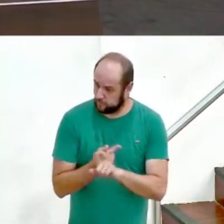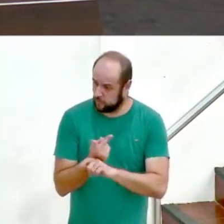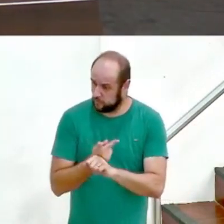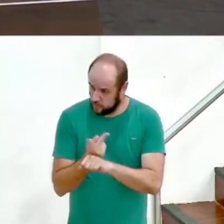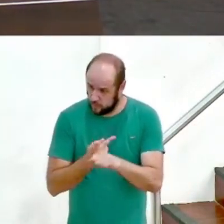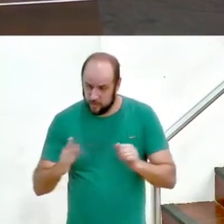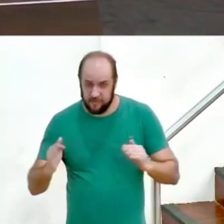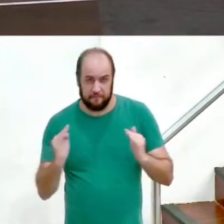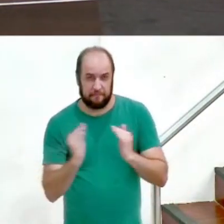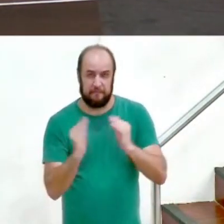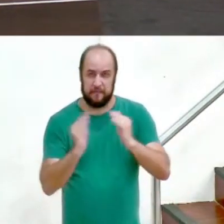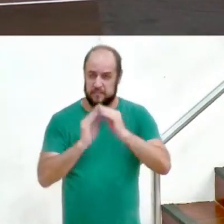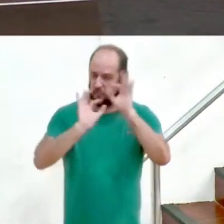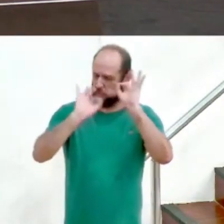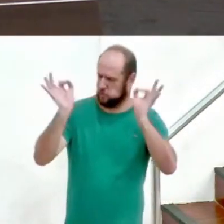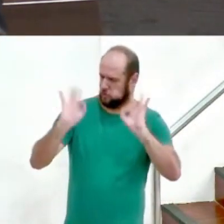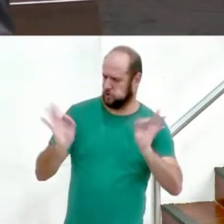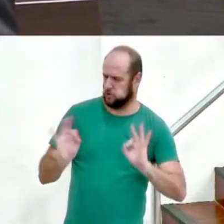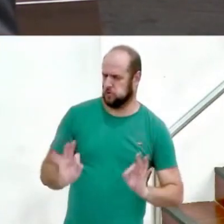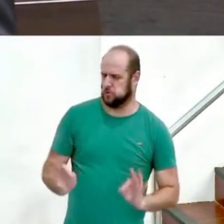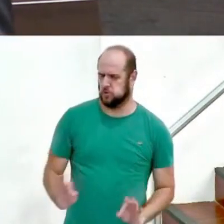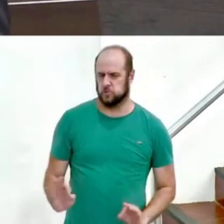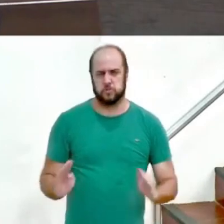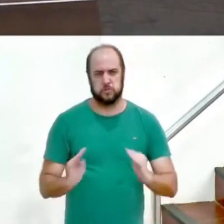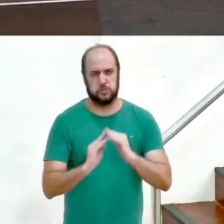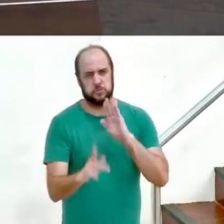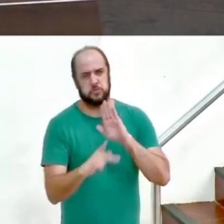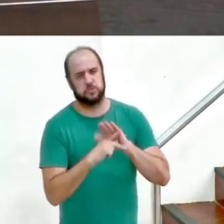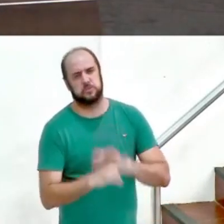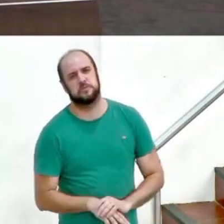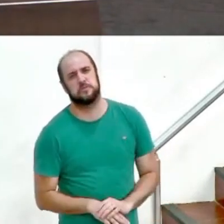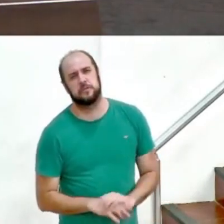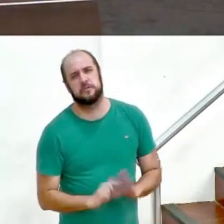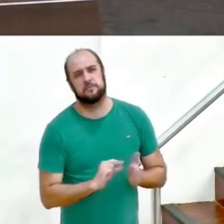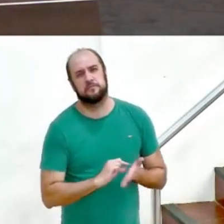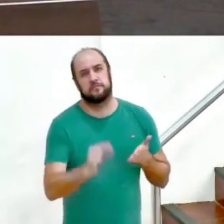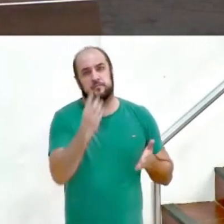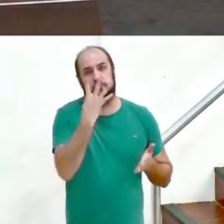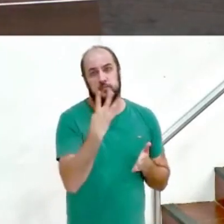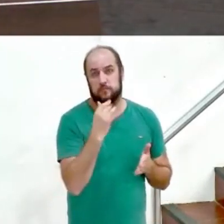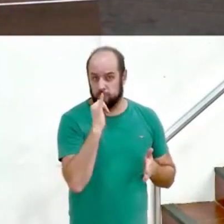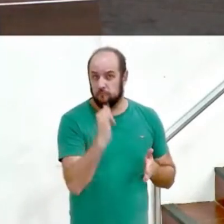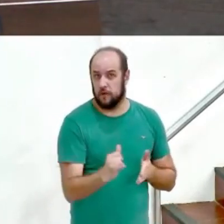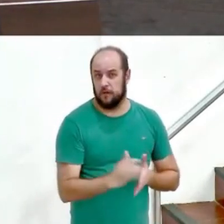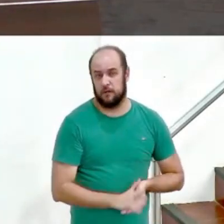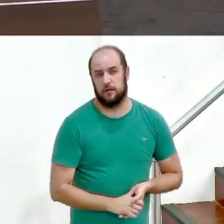casas luxuosas. E o verso 4 nos diz isso.